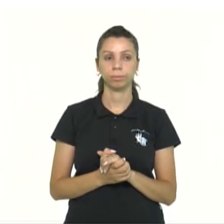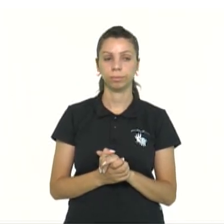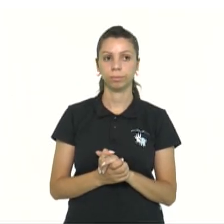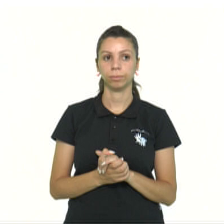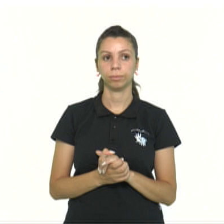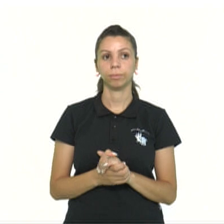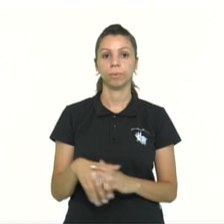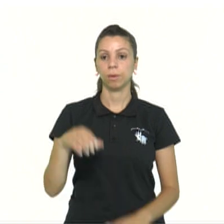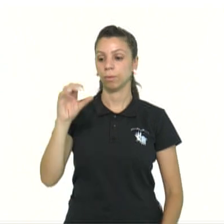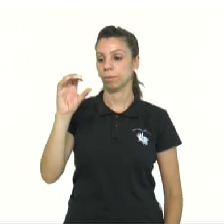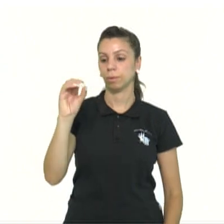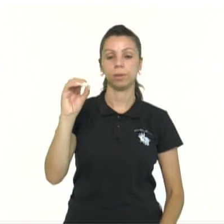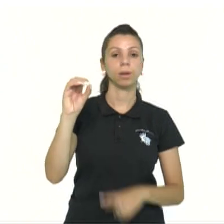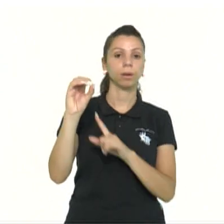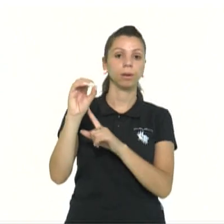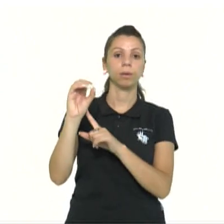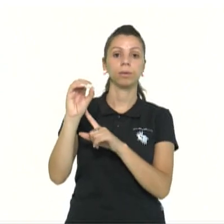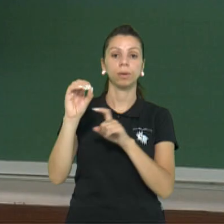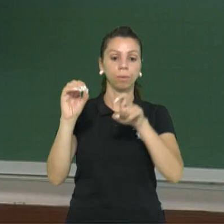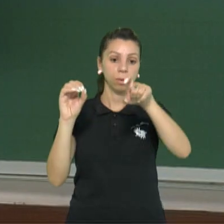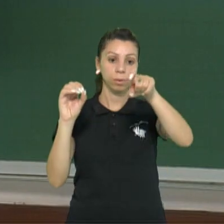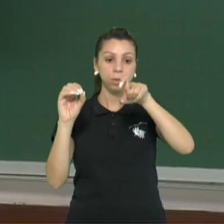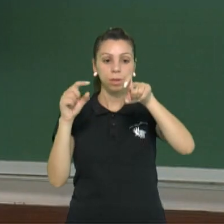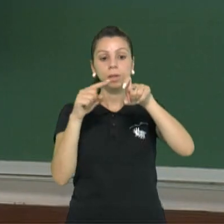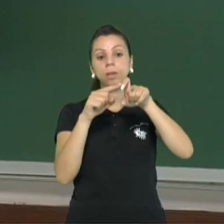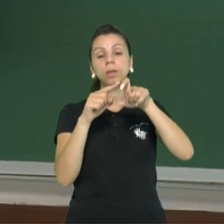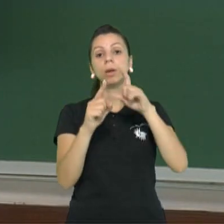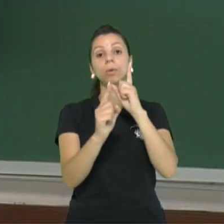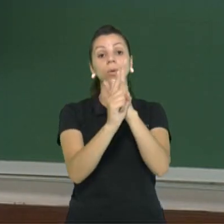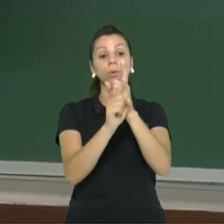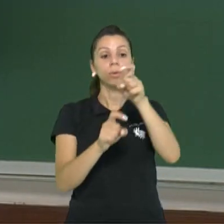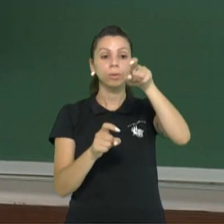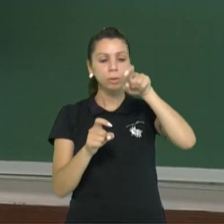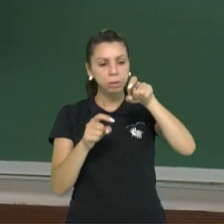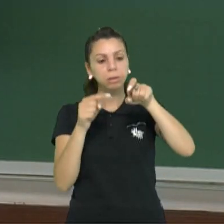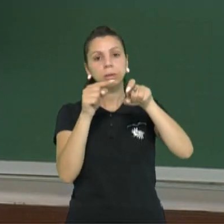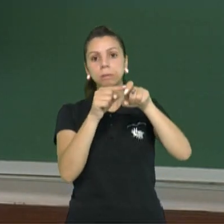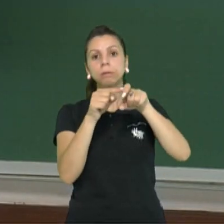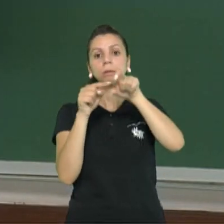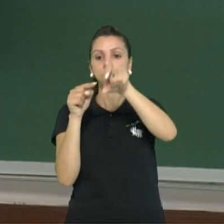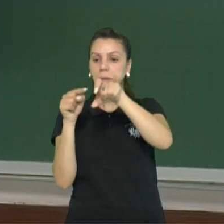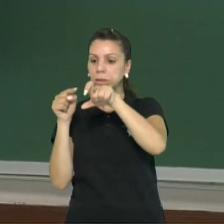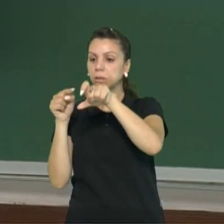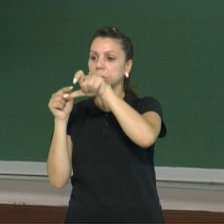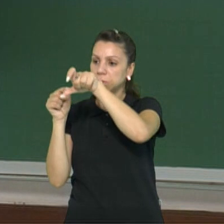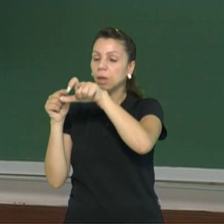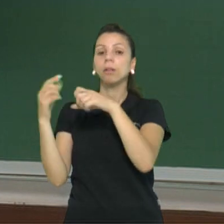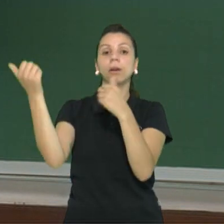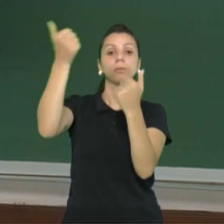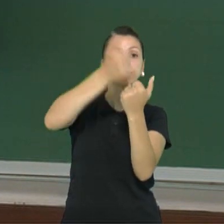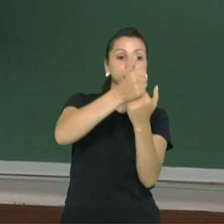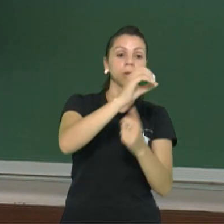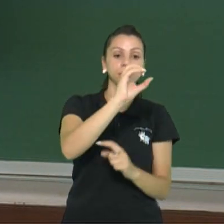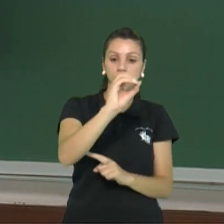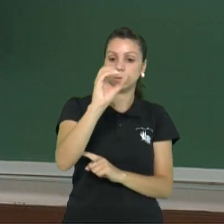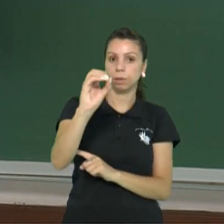de x. Onde tem x, eu vou colocar zero. Então, ficou zero ao quadrado e menos 2 vezes zero